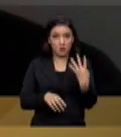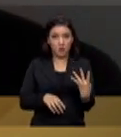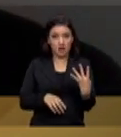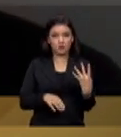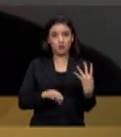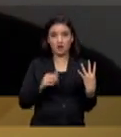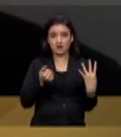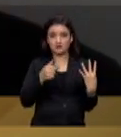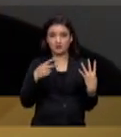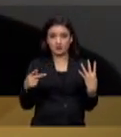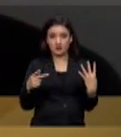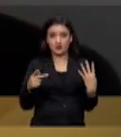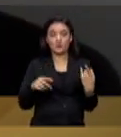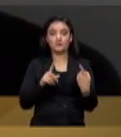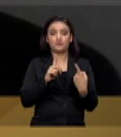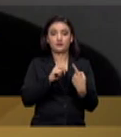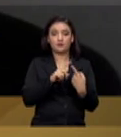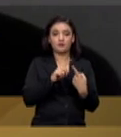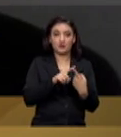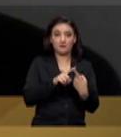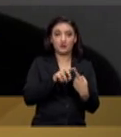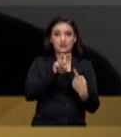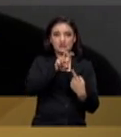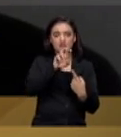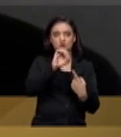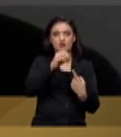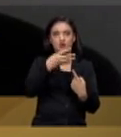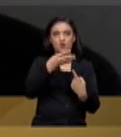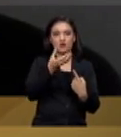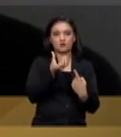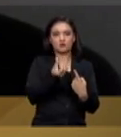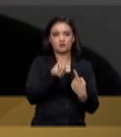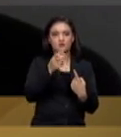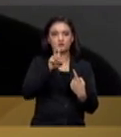de quatro ações penais. A primeira, a